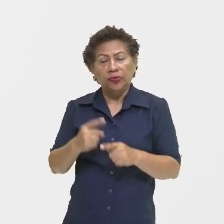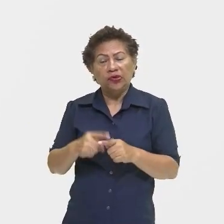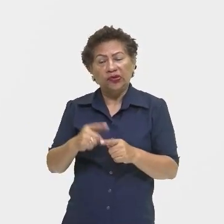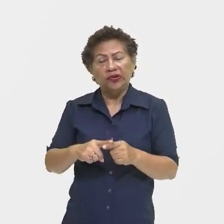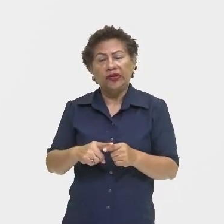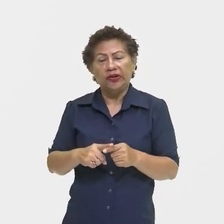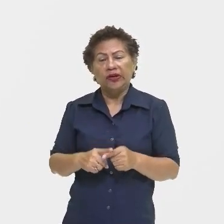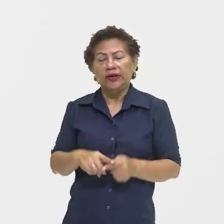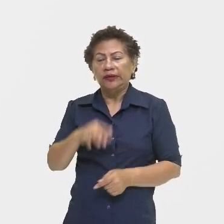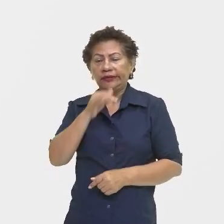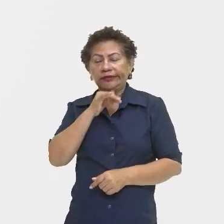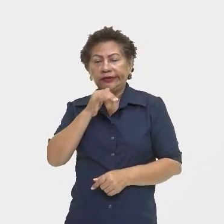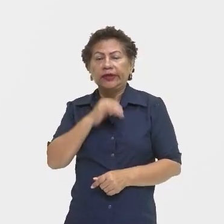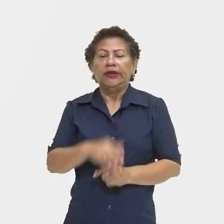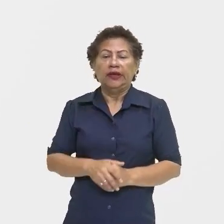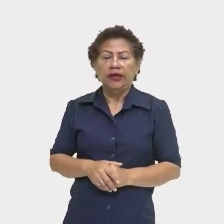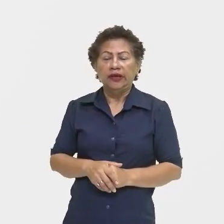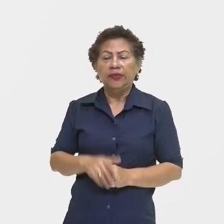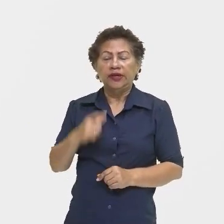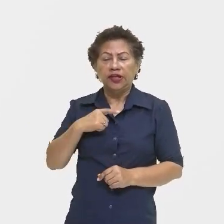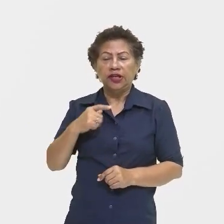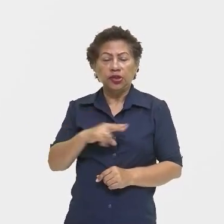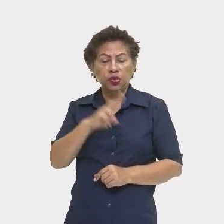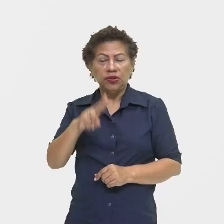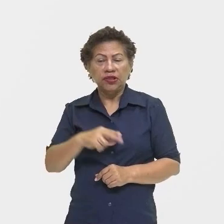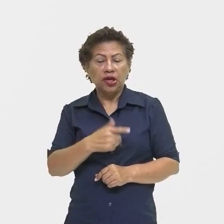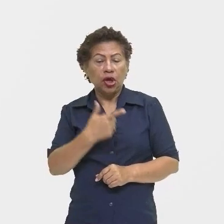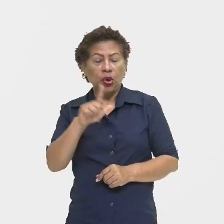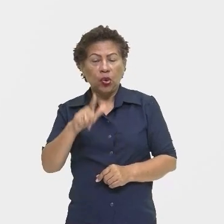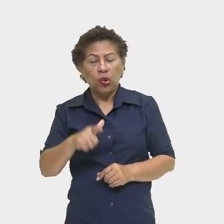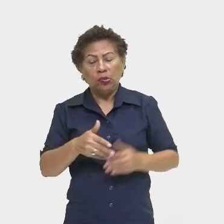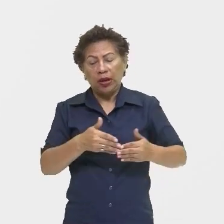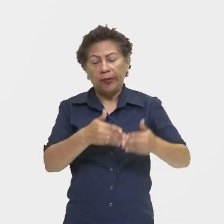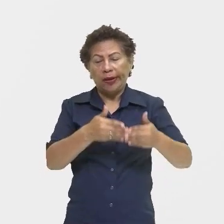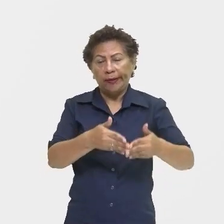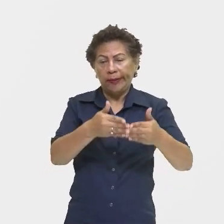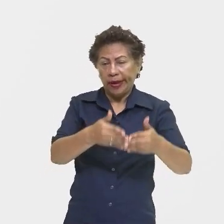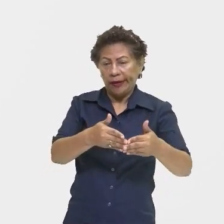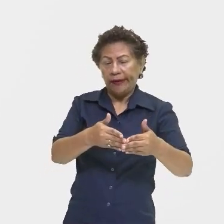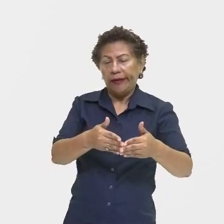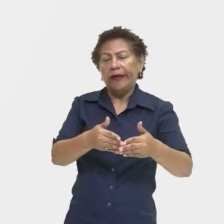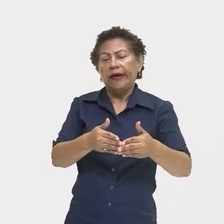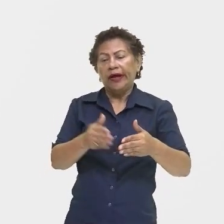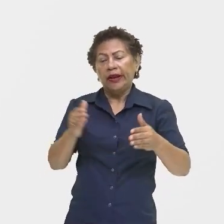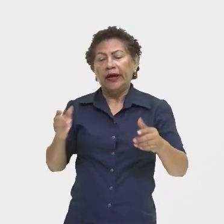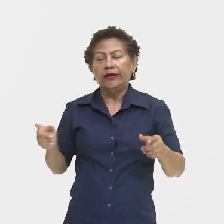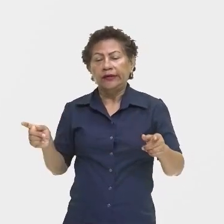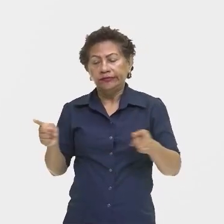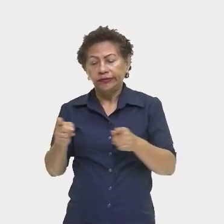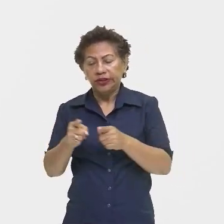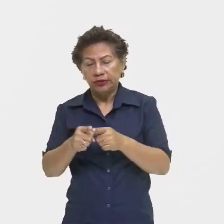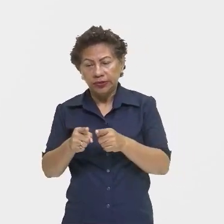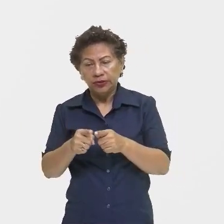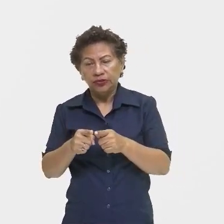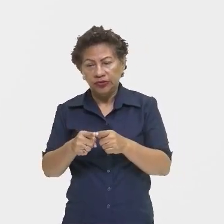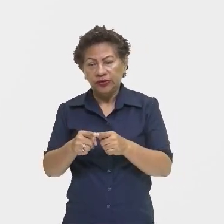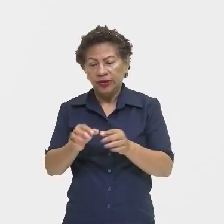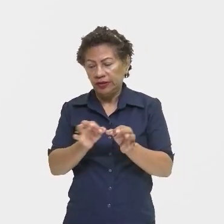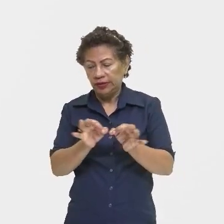você sair, se locomover de um lugar para o outro, né? Diminuindo essas distâncias, melhorando aí a